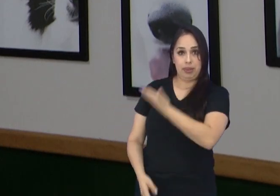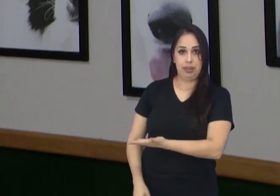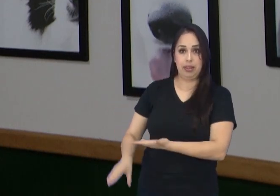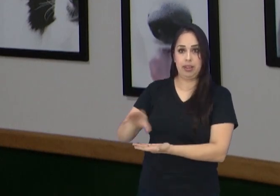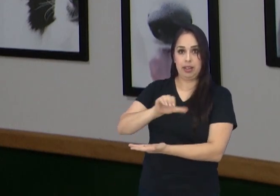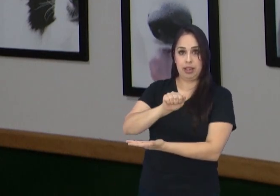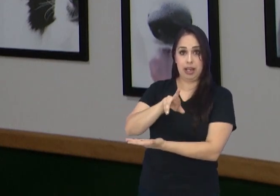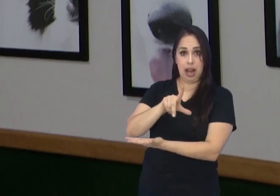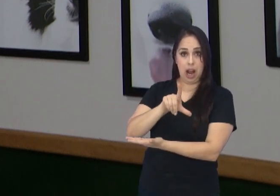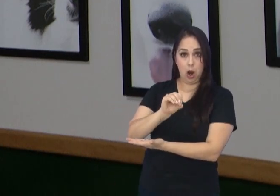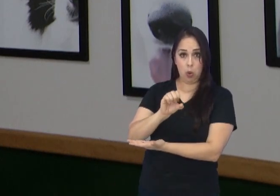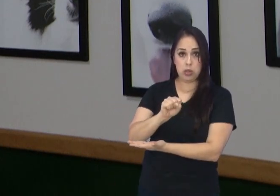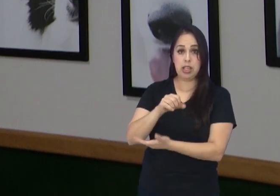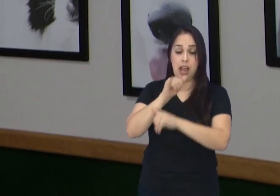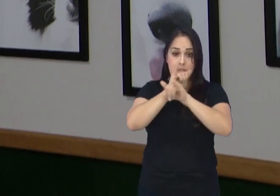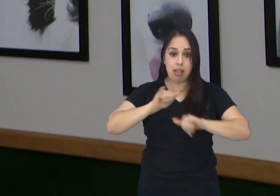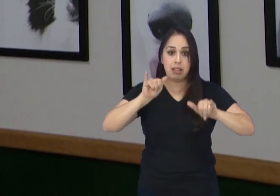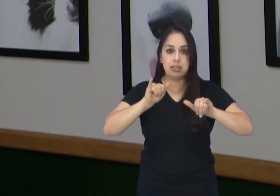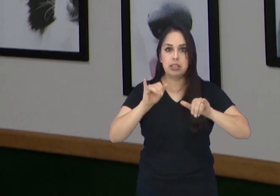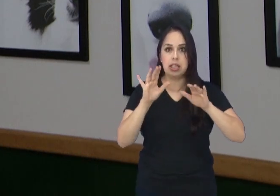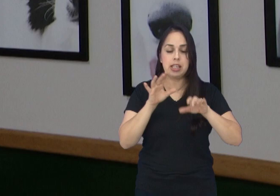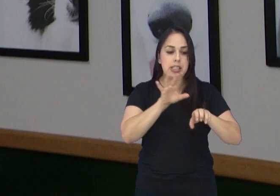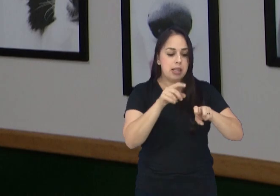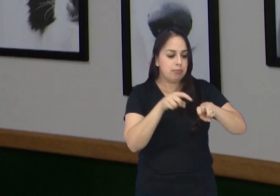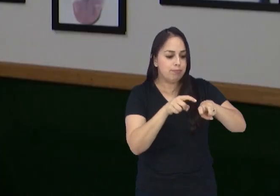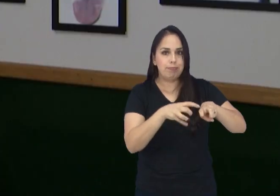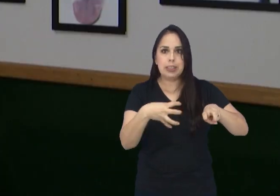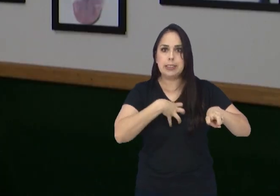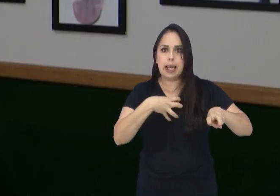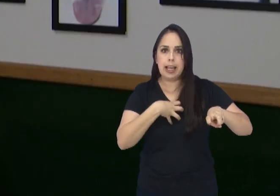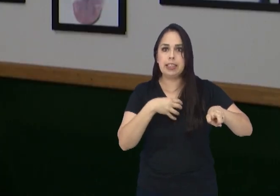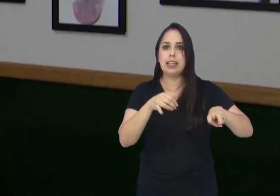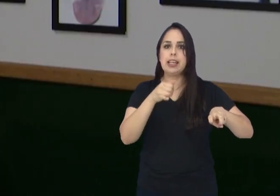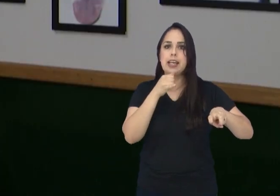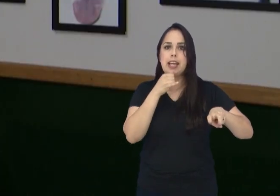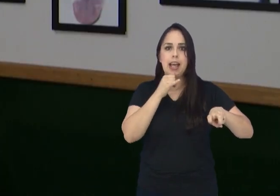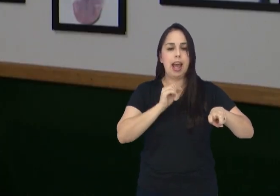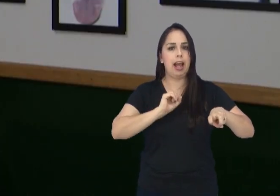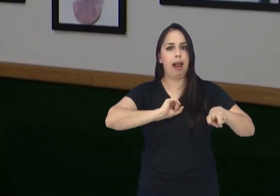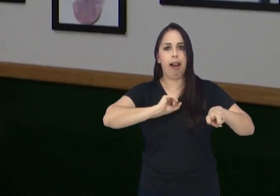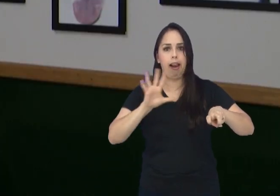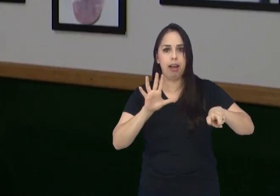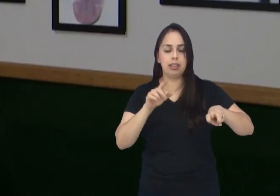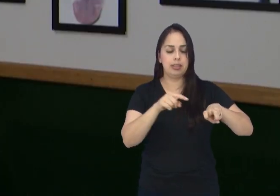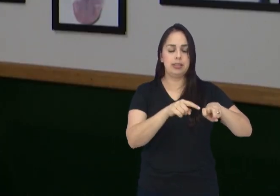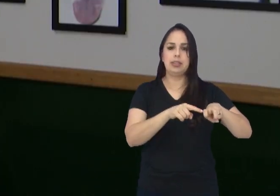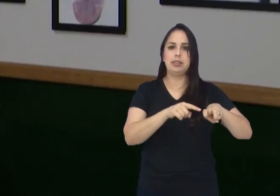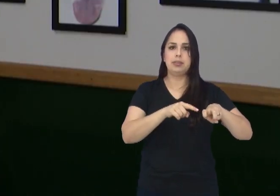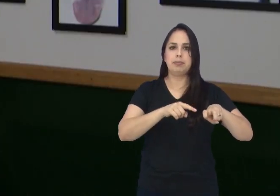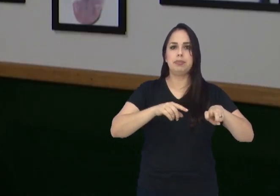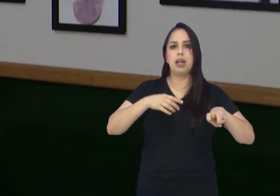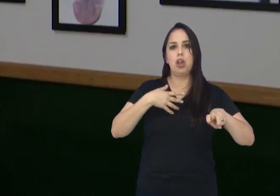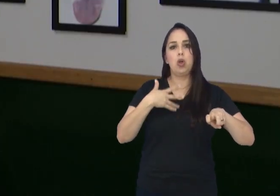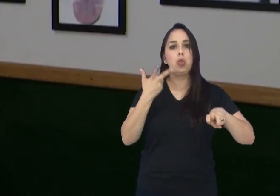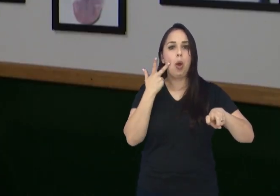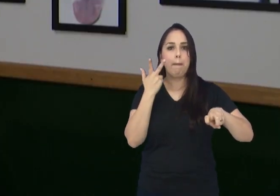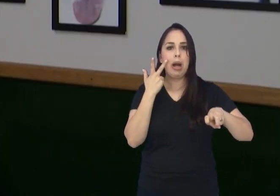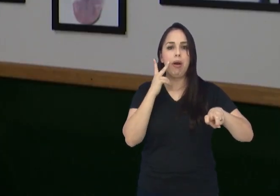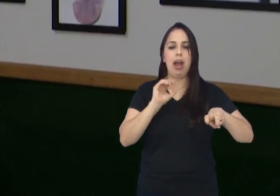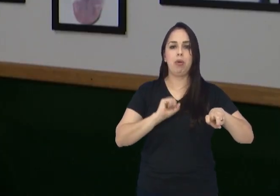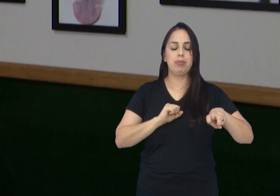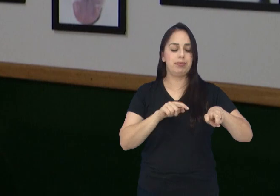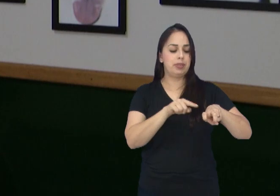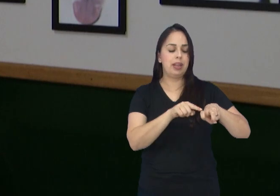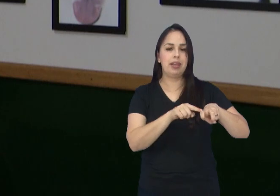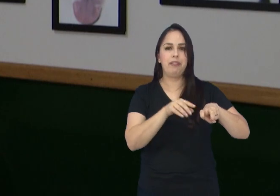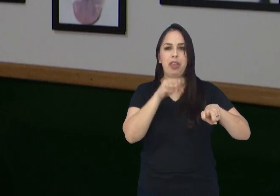quais sintomas devem ser um alerta para o produtor rural. Os sintomas são bem clássicos, né? Nos bovinos, que é o mais comum ainda a gente ver, eles começam